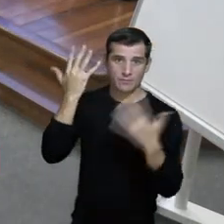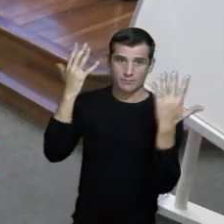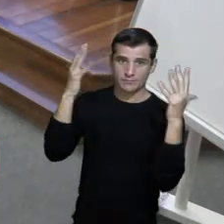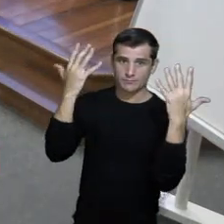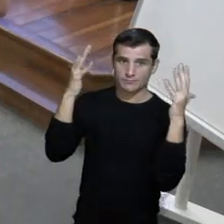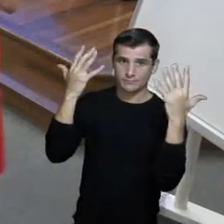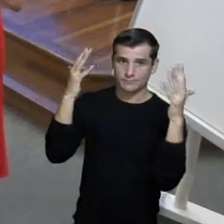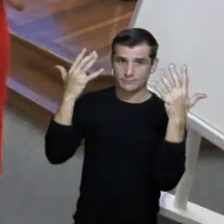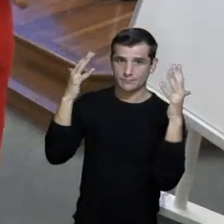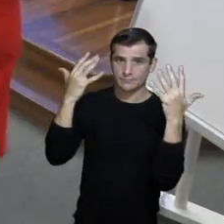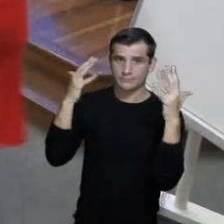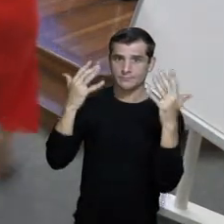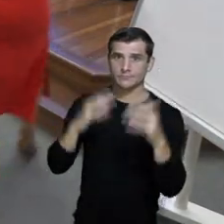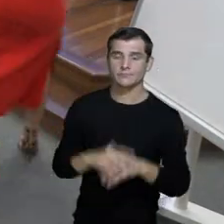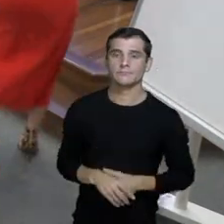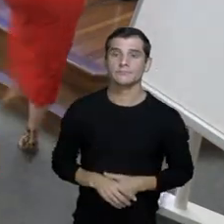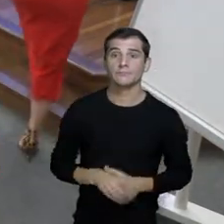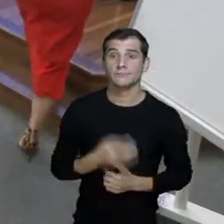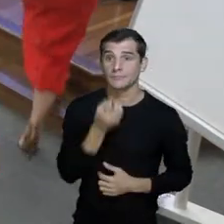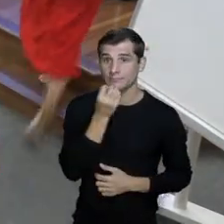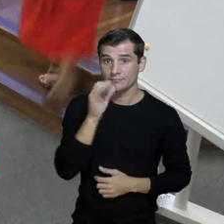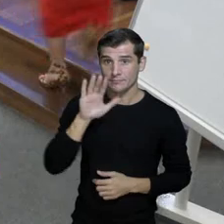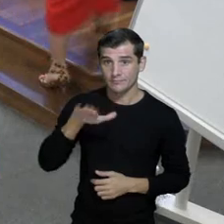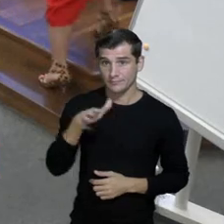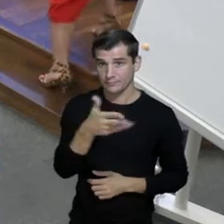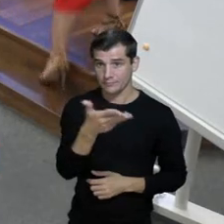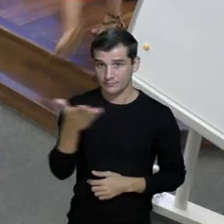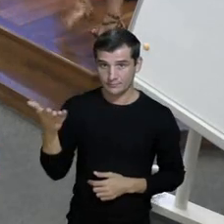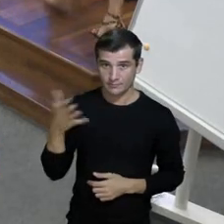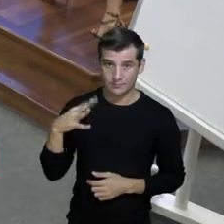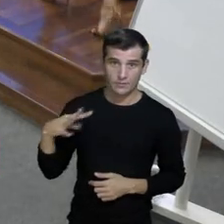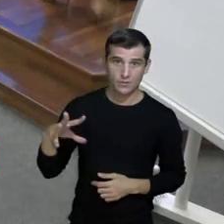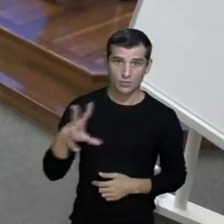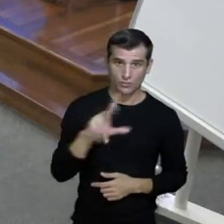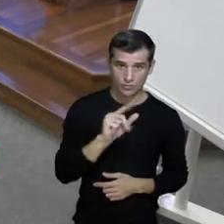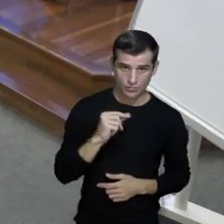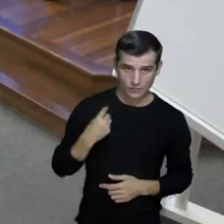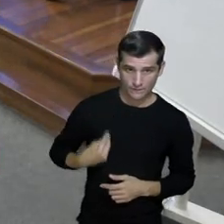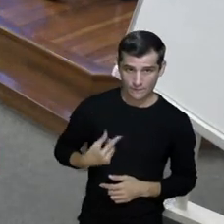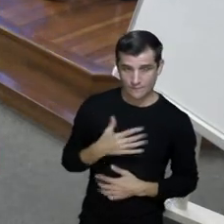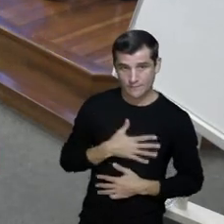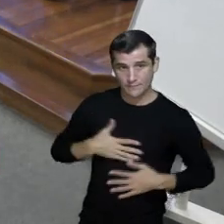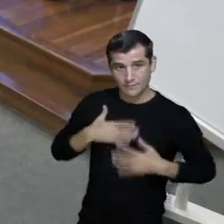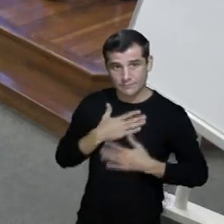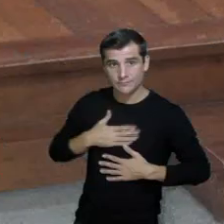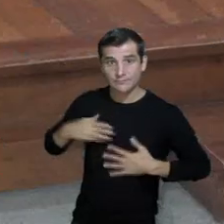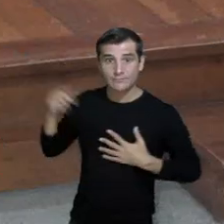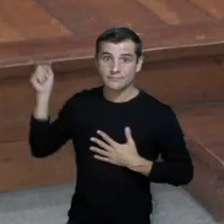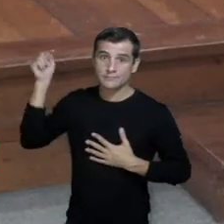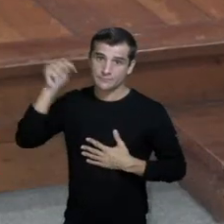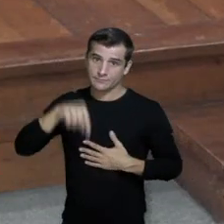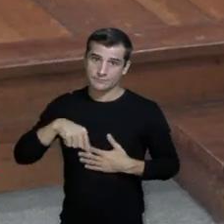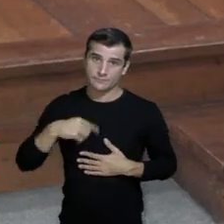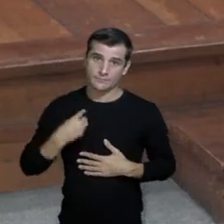boa boa tarde a todos e a todas é um prazer estar aqui a gente